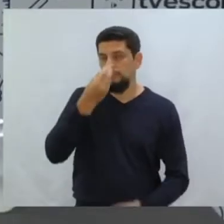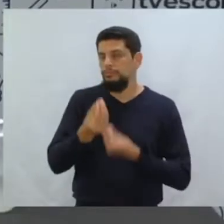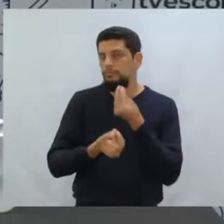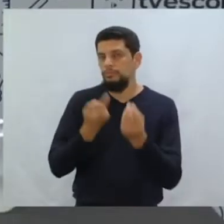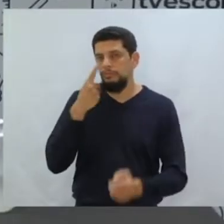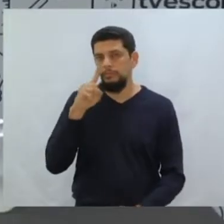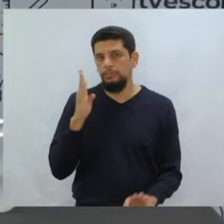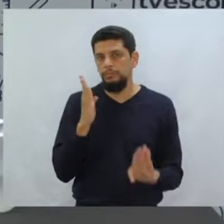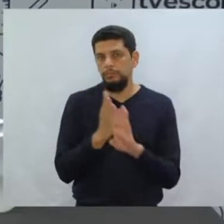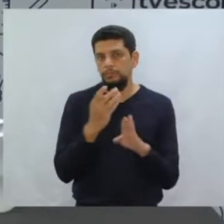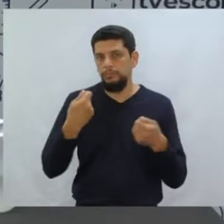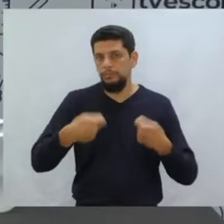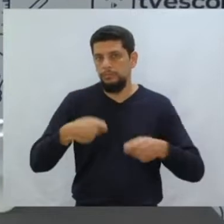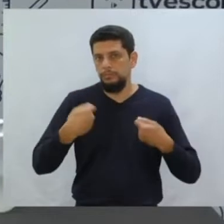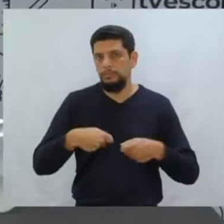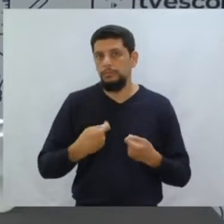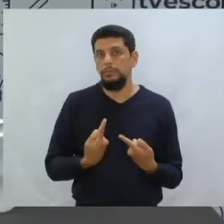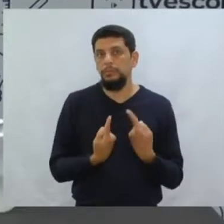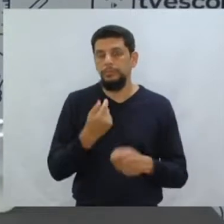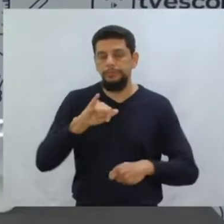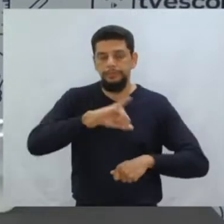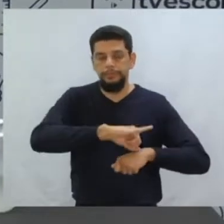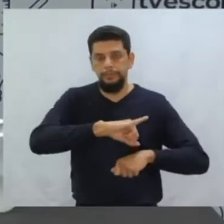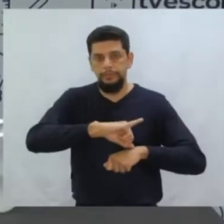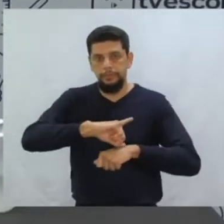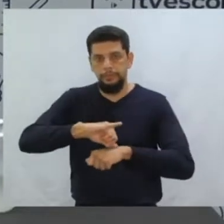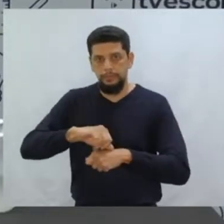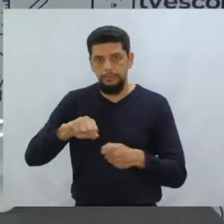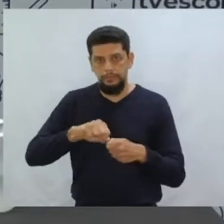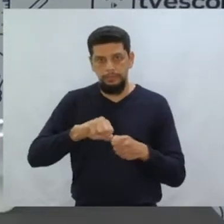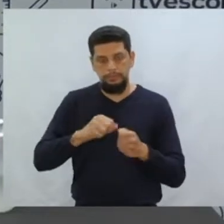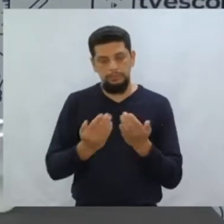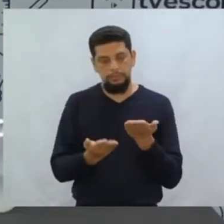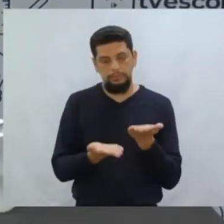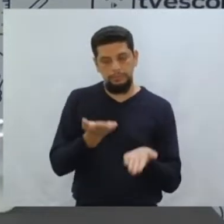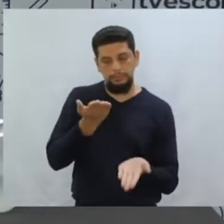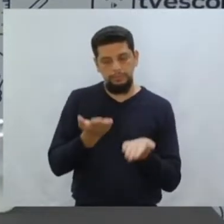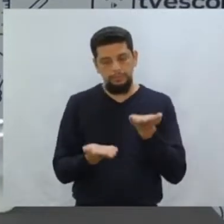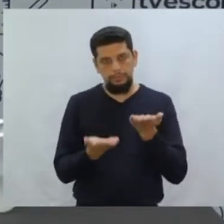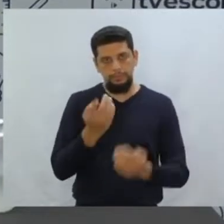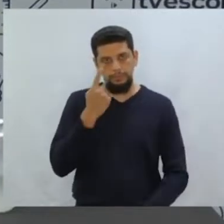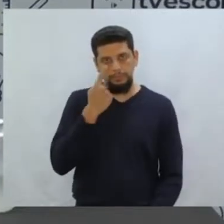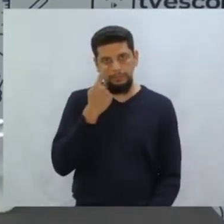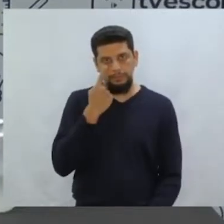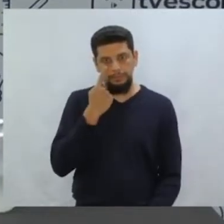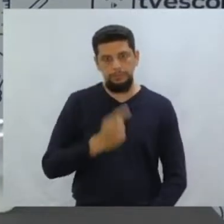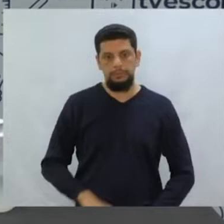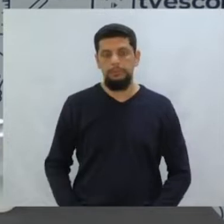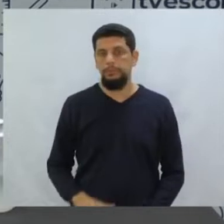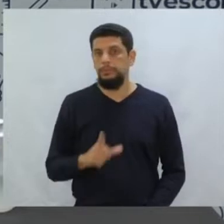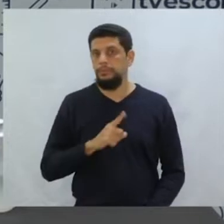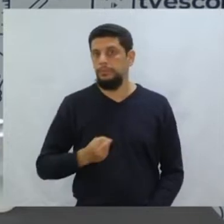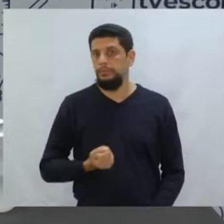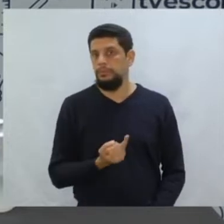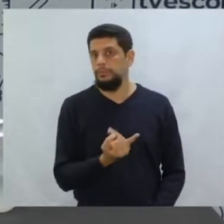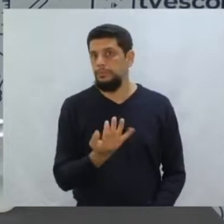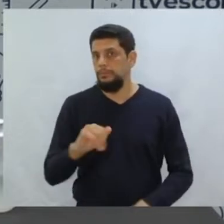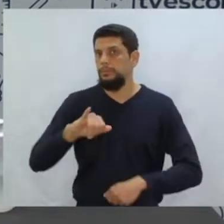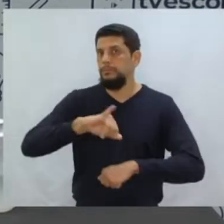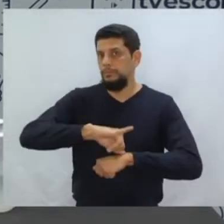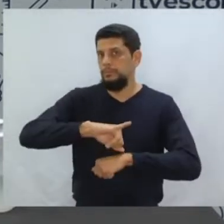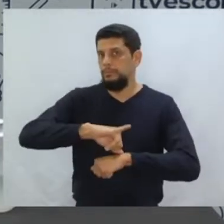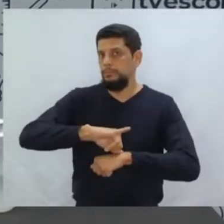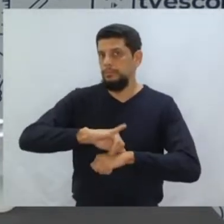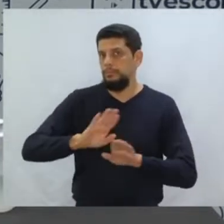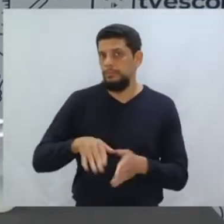que nós descobrimos o que precisamos, quais são os instrumentos para fazer essa medida? Então, olha só, nós temos aqui